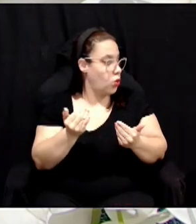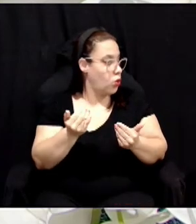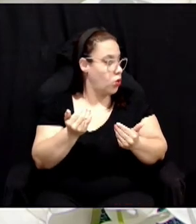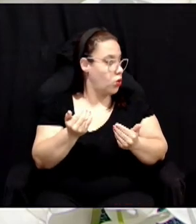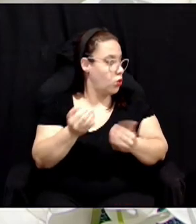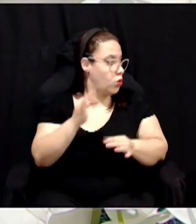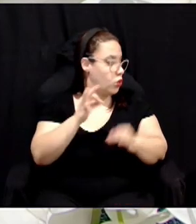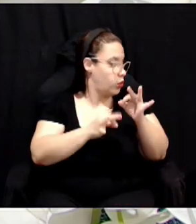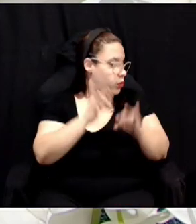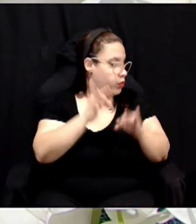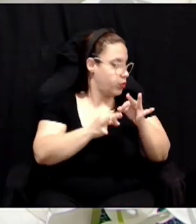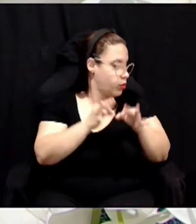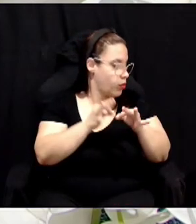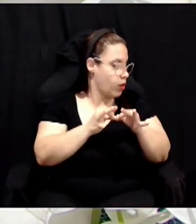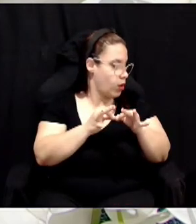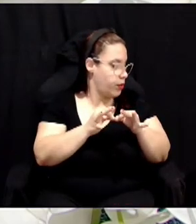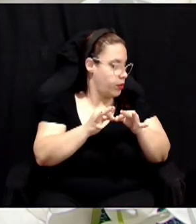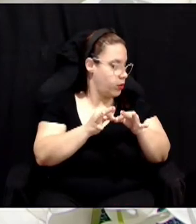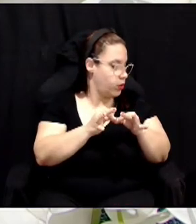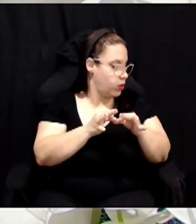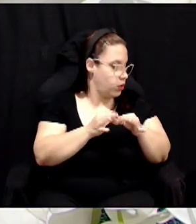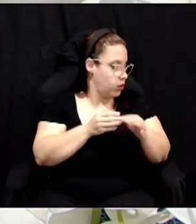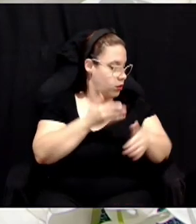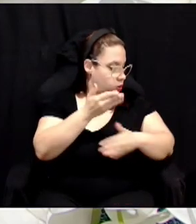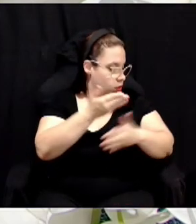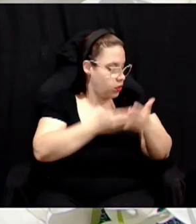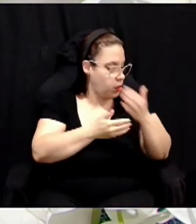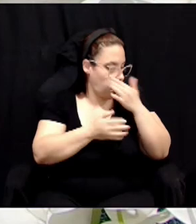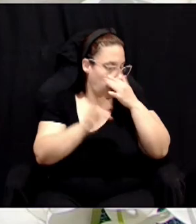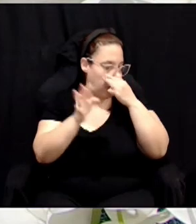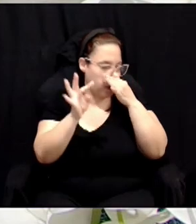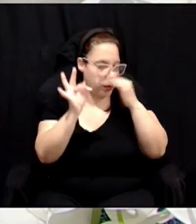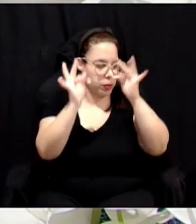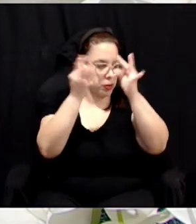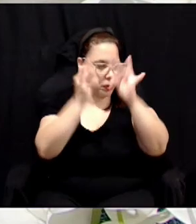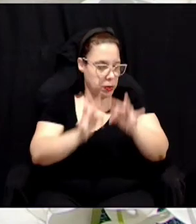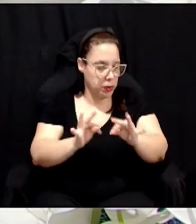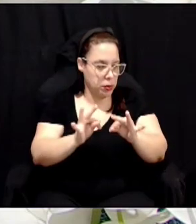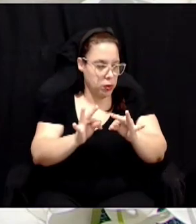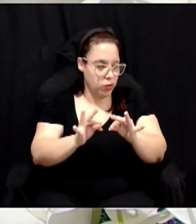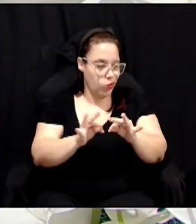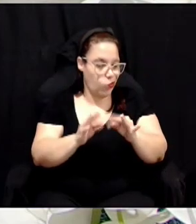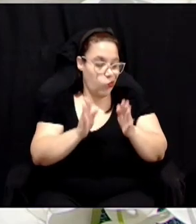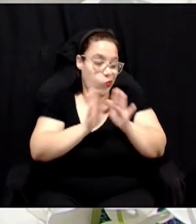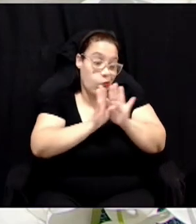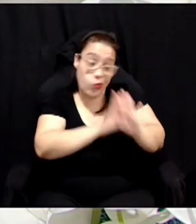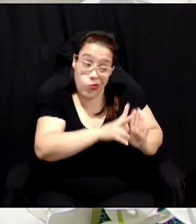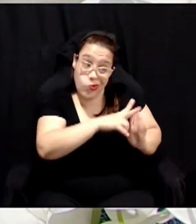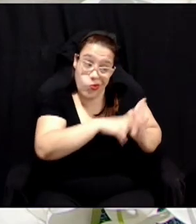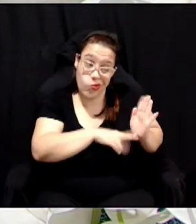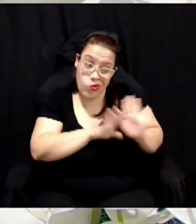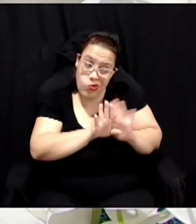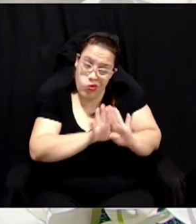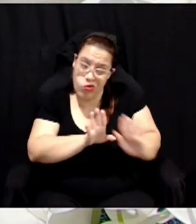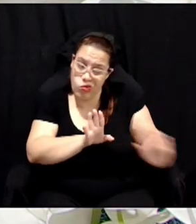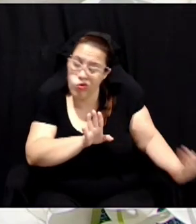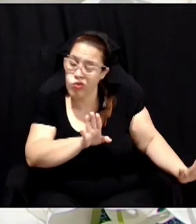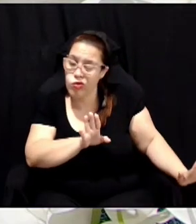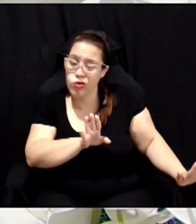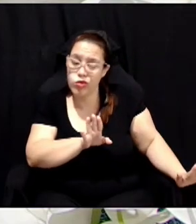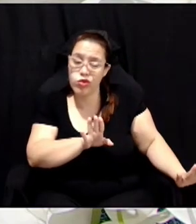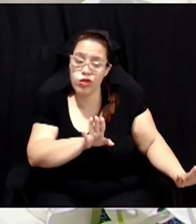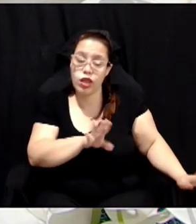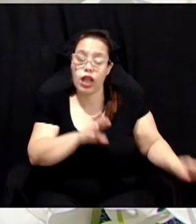dessa questão que envolve aí muita tecnologia, às vezes acabam deixando a leitura um pouquinho de lado e aí vai sair no prejuízo com